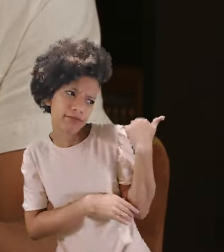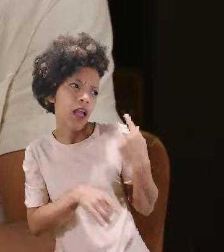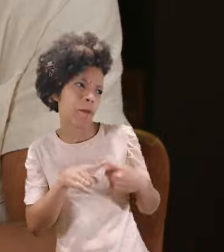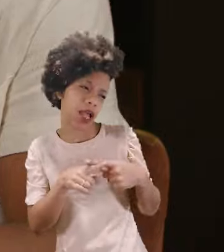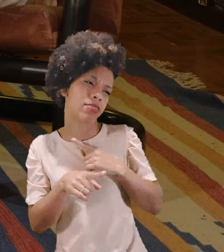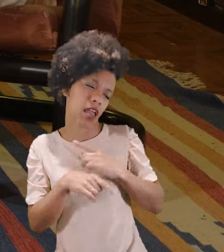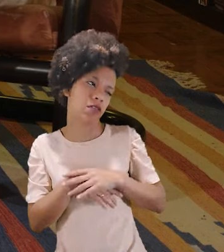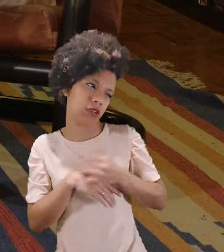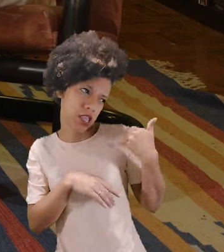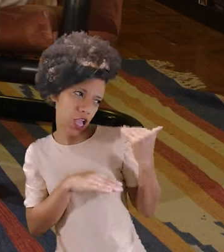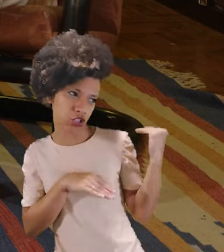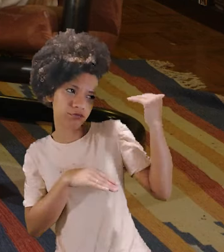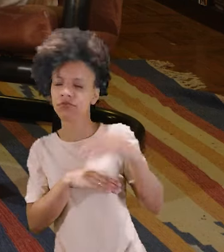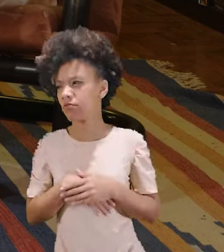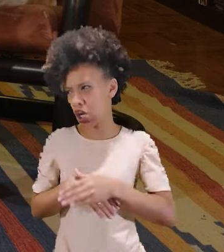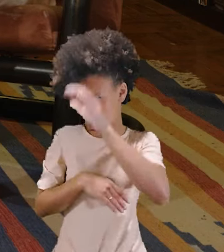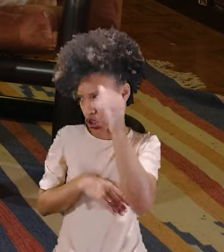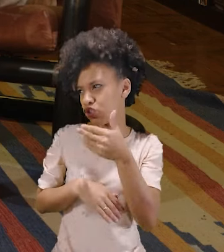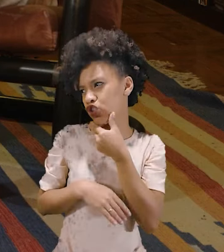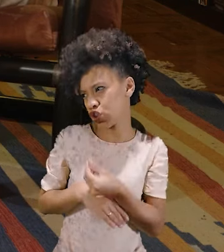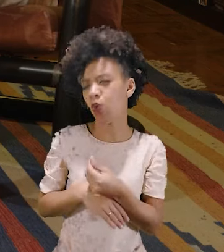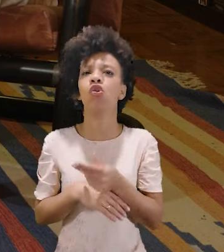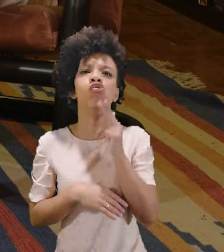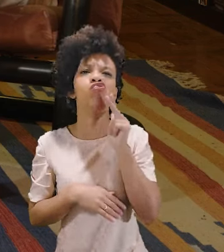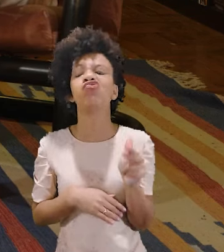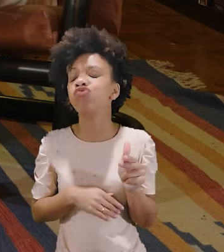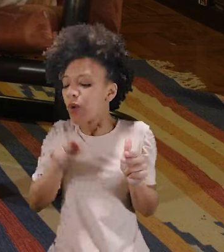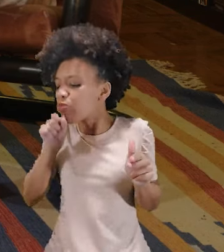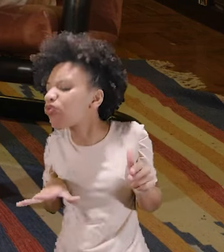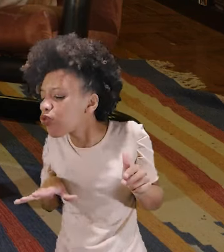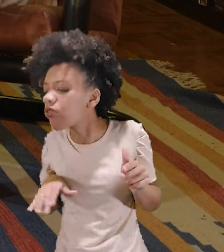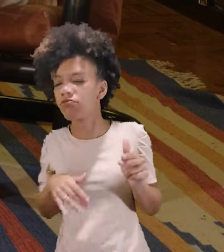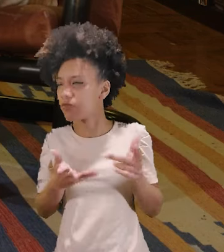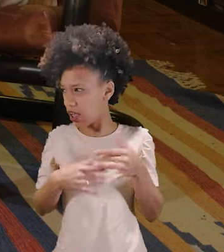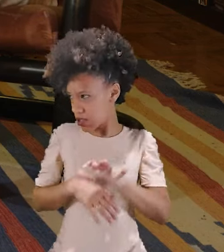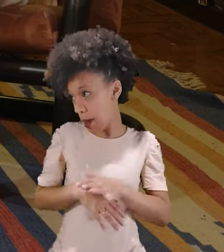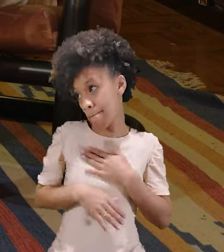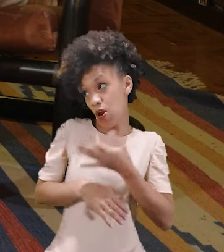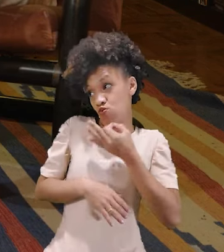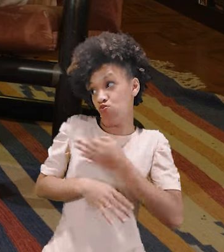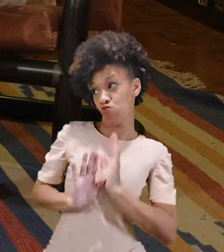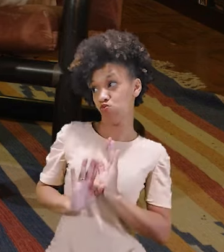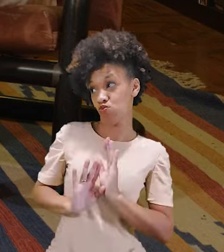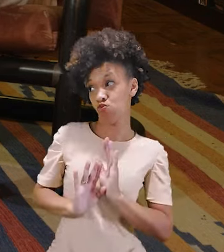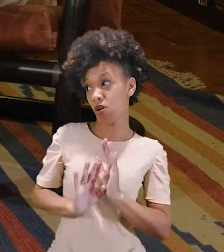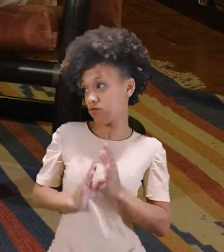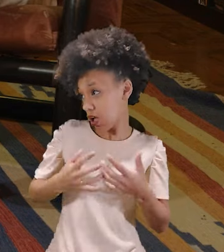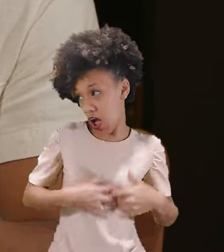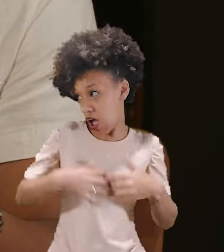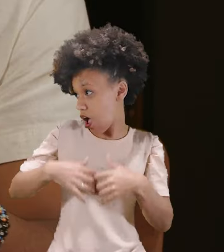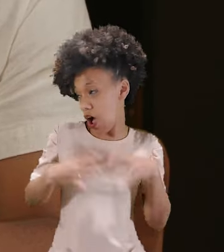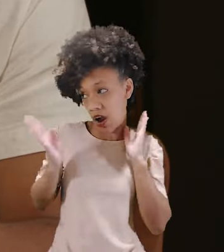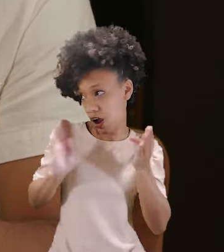antigos assim entendeu porque o pessoal mais coroa que usam mais que usam fumando um cigarro causa que no chão essa galera aí vai ser meu achismo é beleza